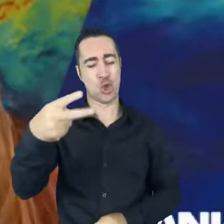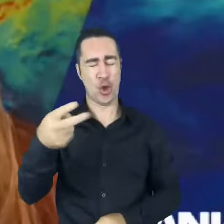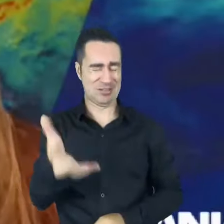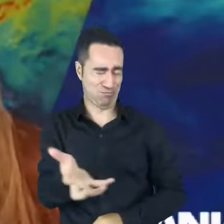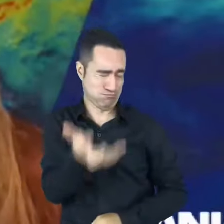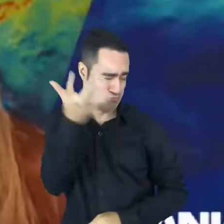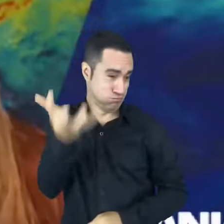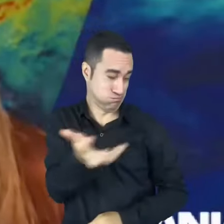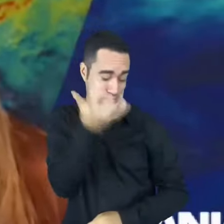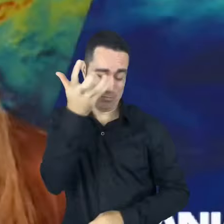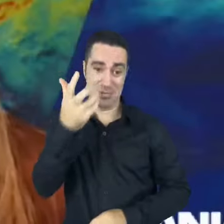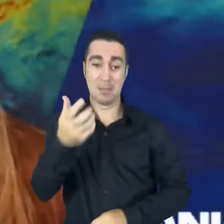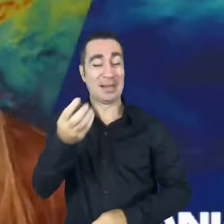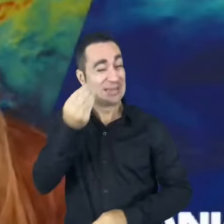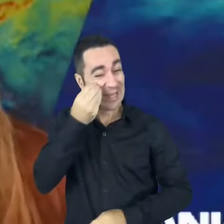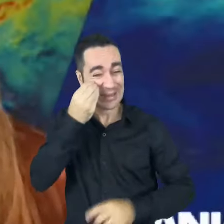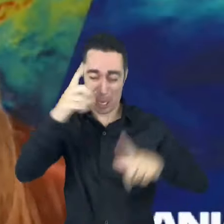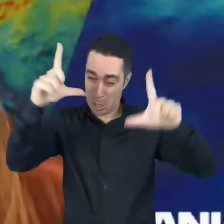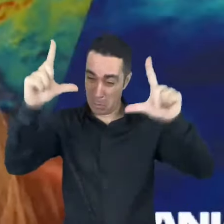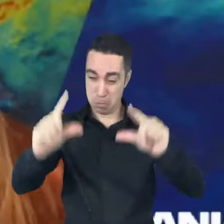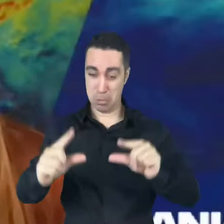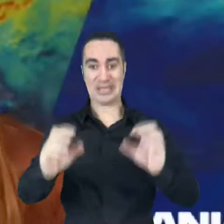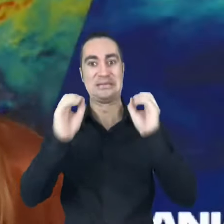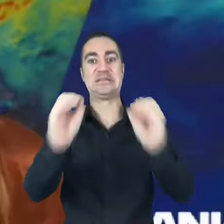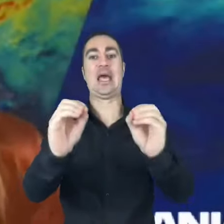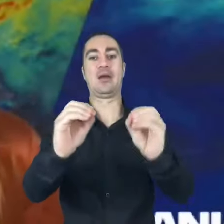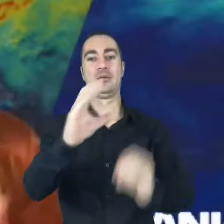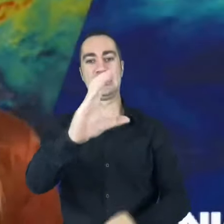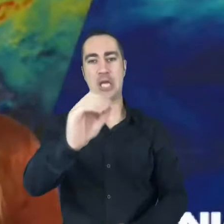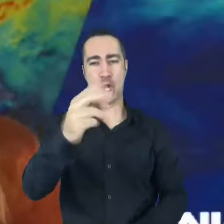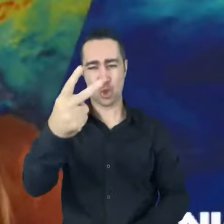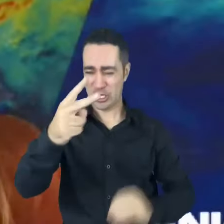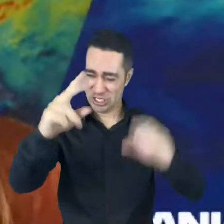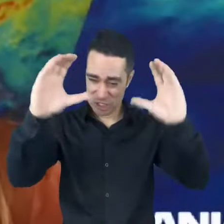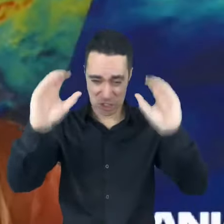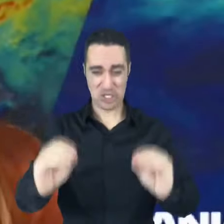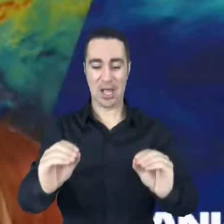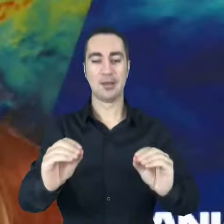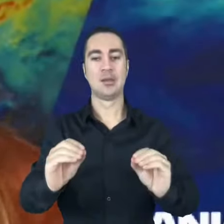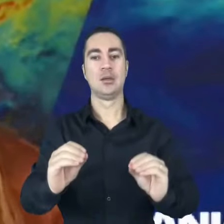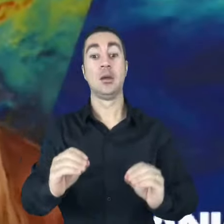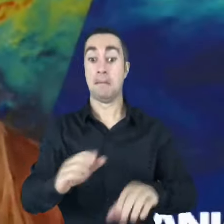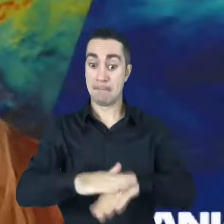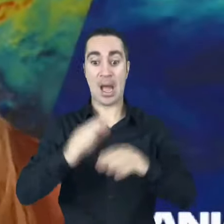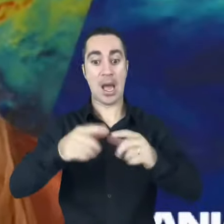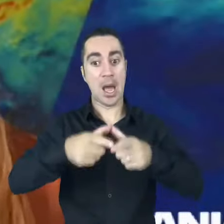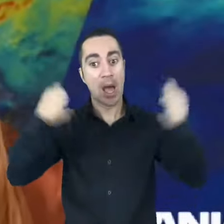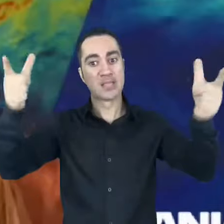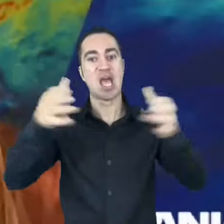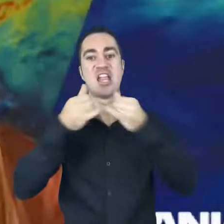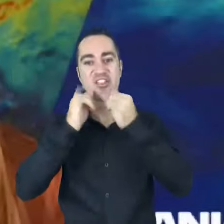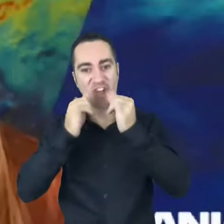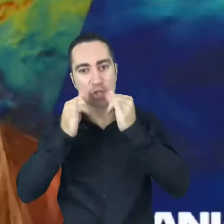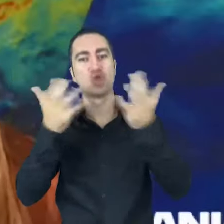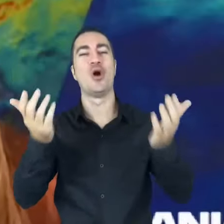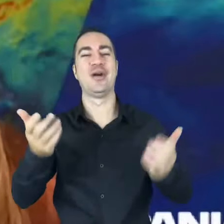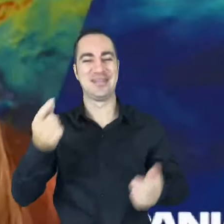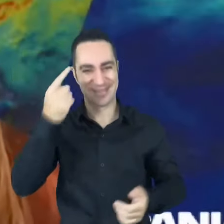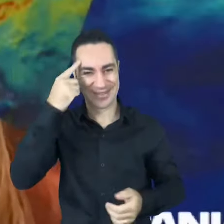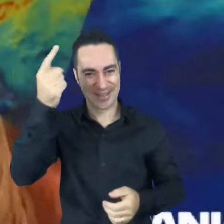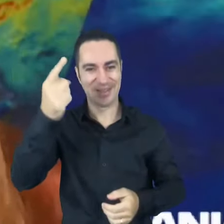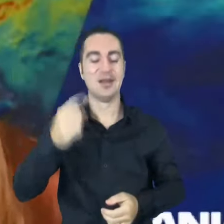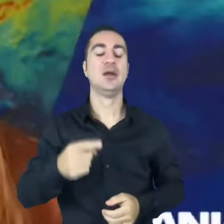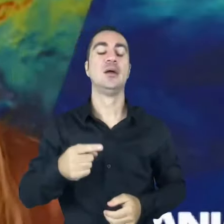zero, de carbono zero, muito relacionado à eletrificação, transporte, dependendo da fonte